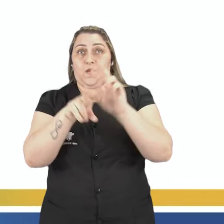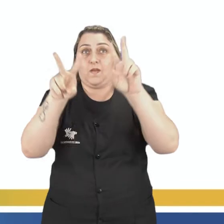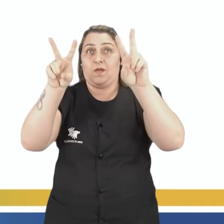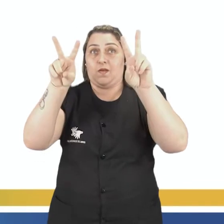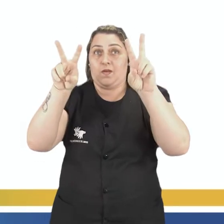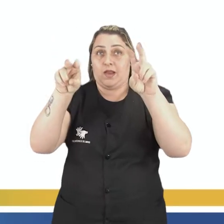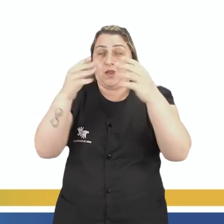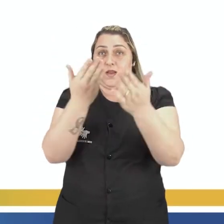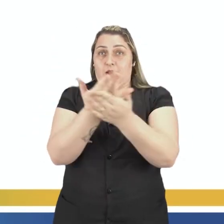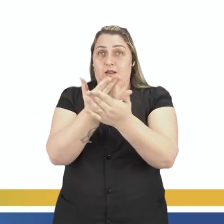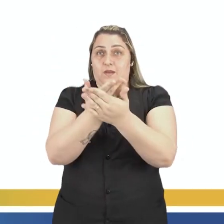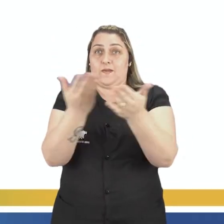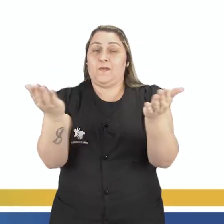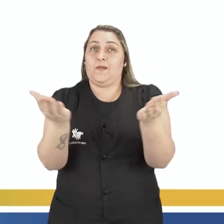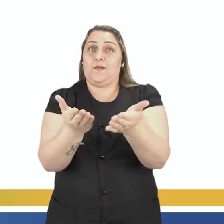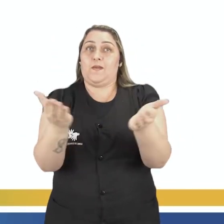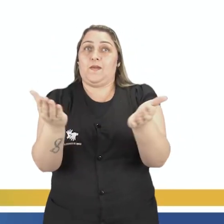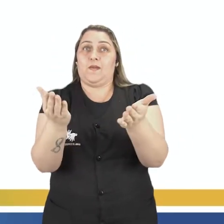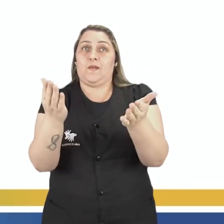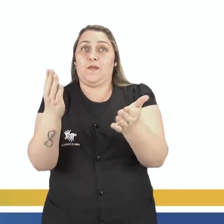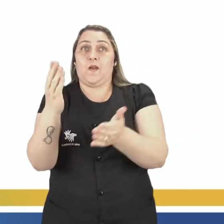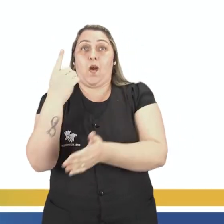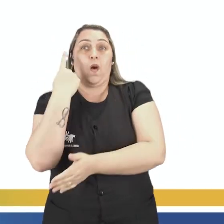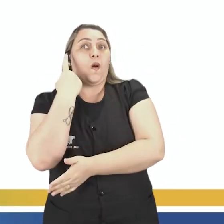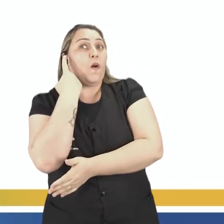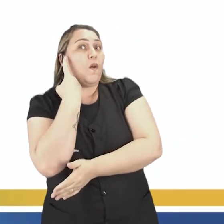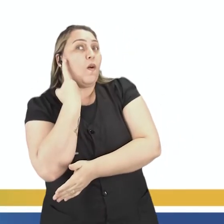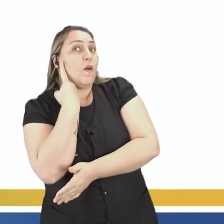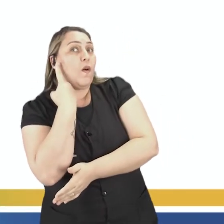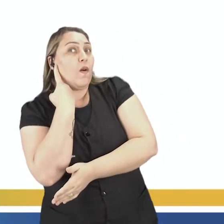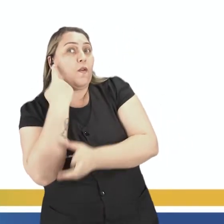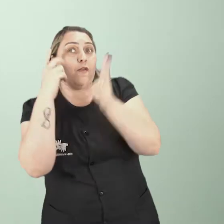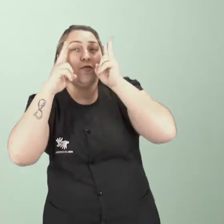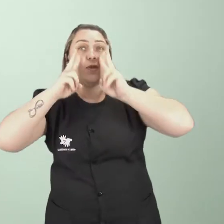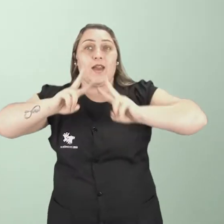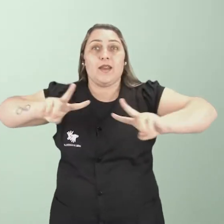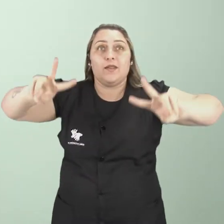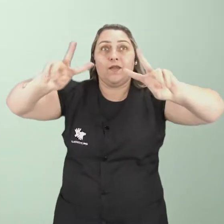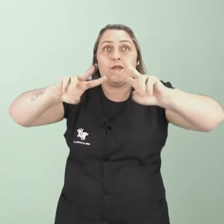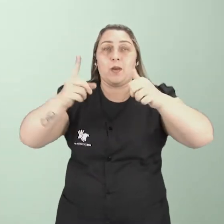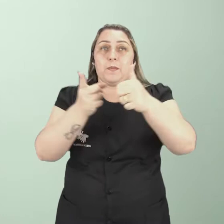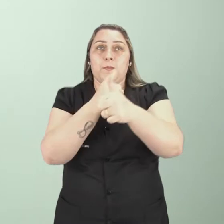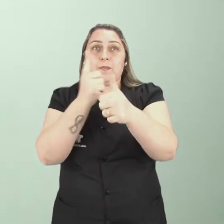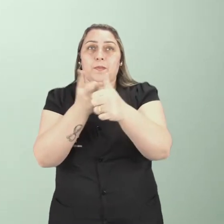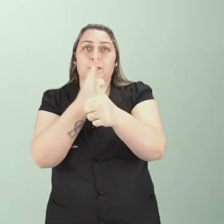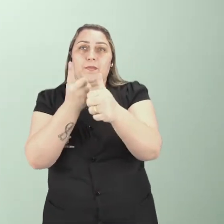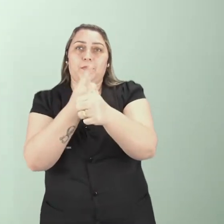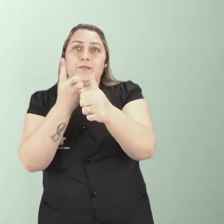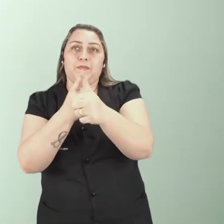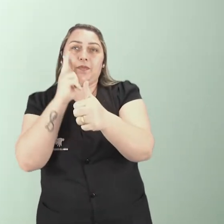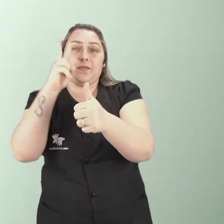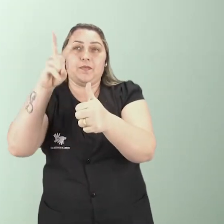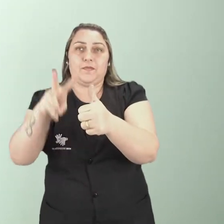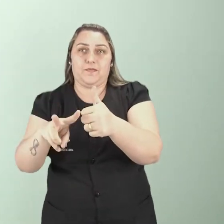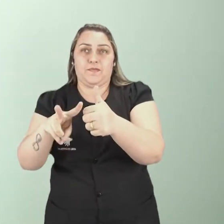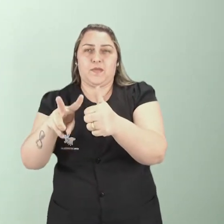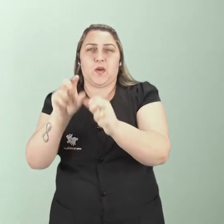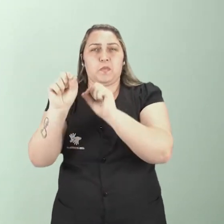a ser estudado hoje é ouvido e visão. Primeiramente vamos à